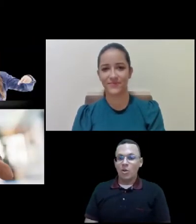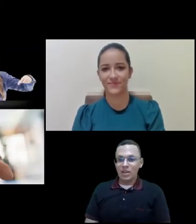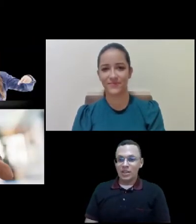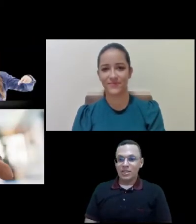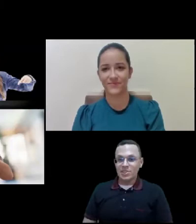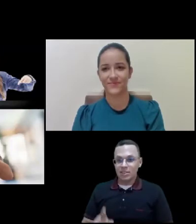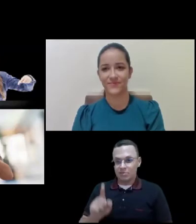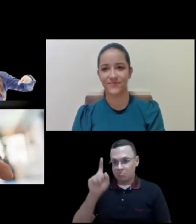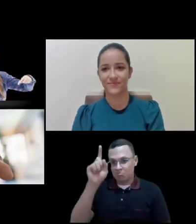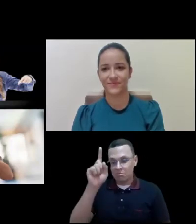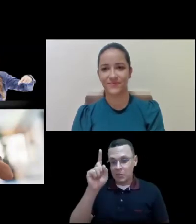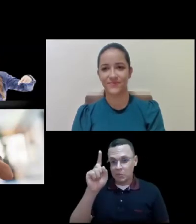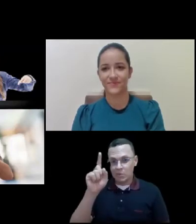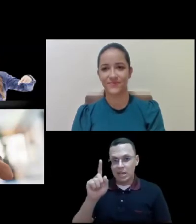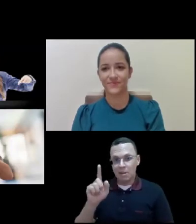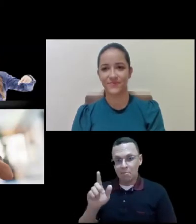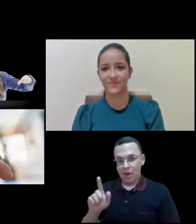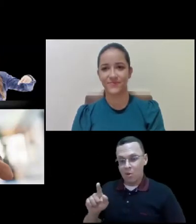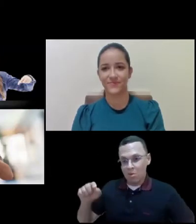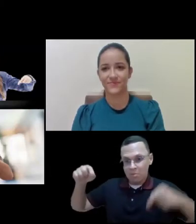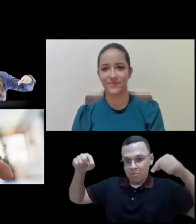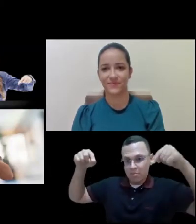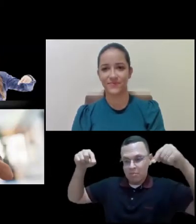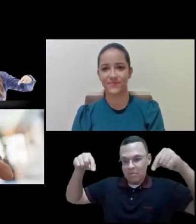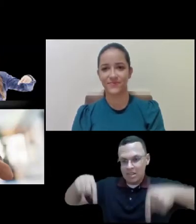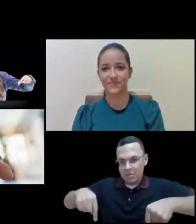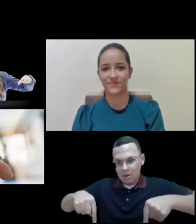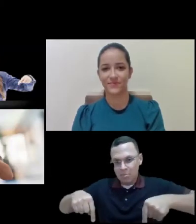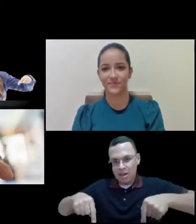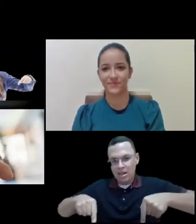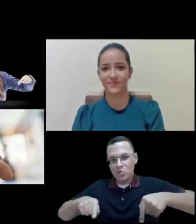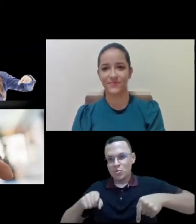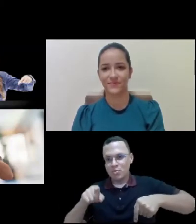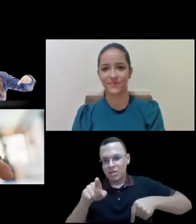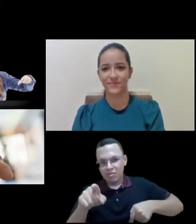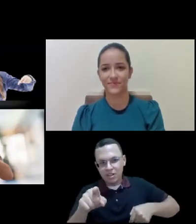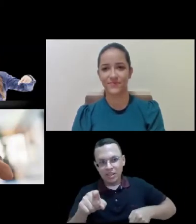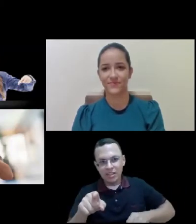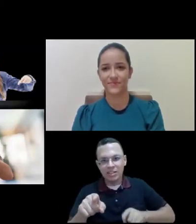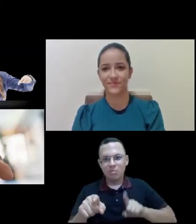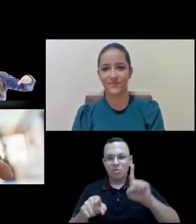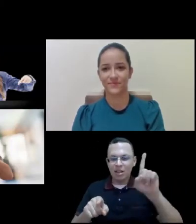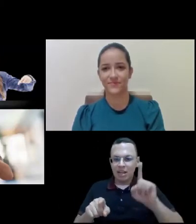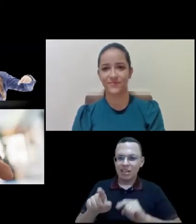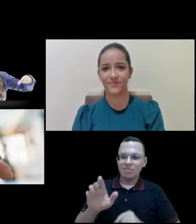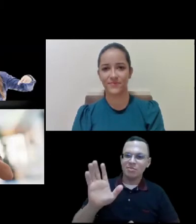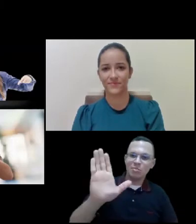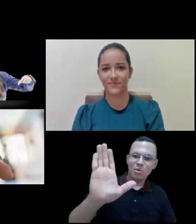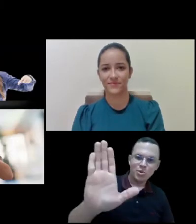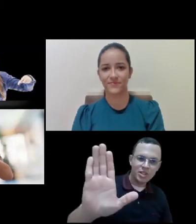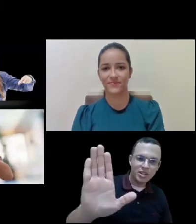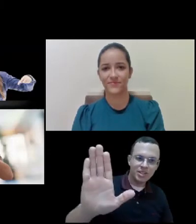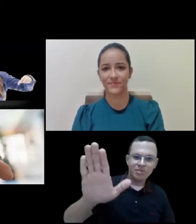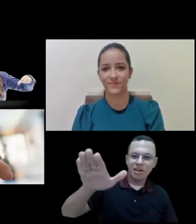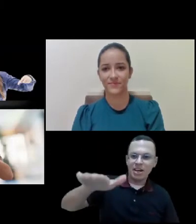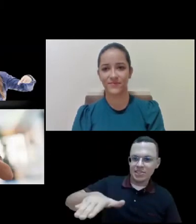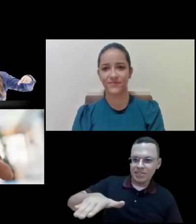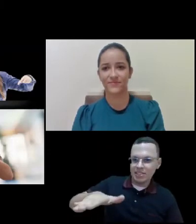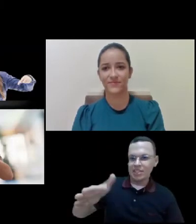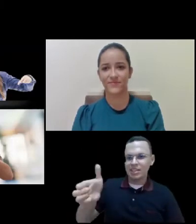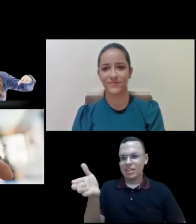Agora, a orientação. Então, palma para baixo, para frente, para o lado,